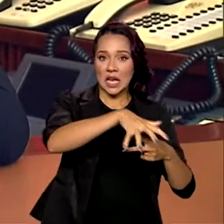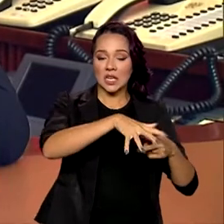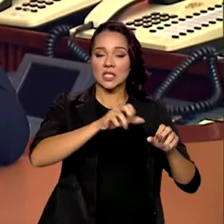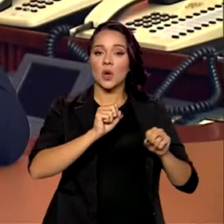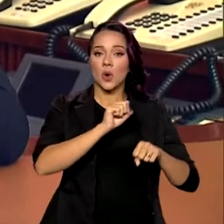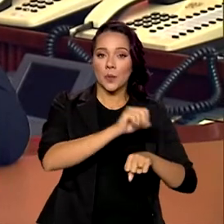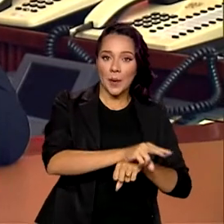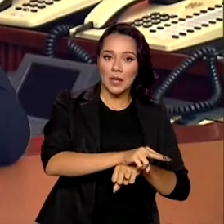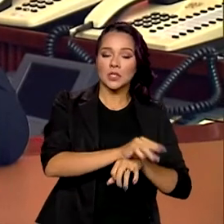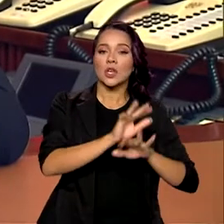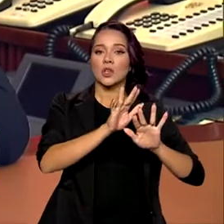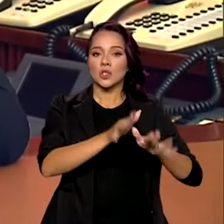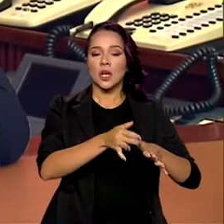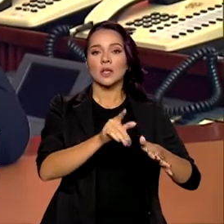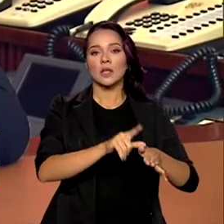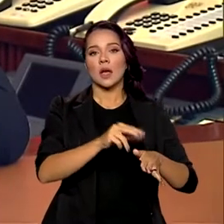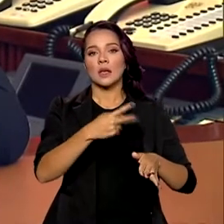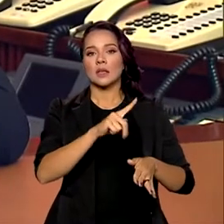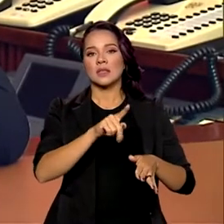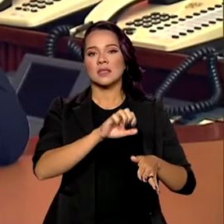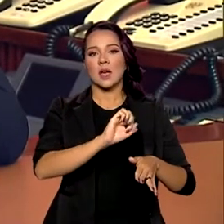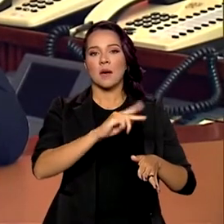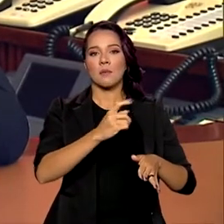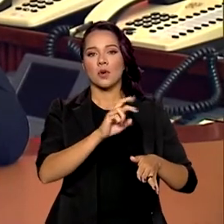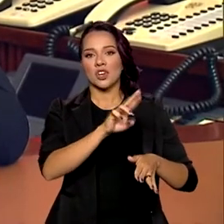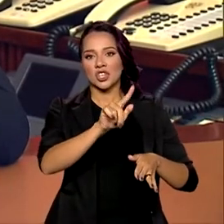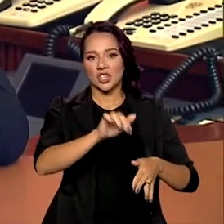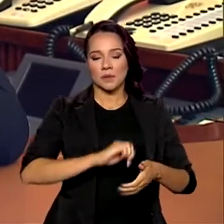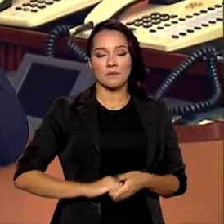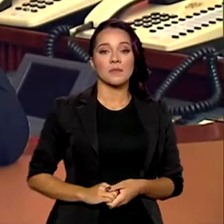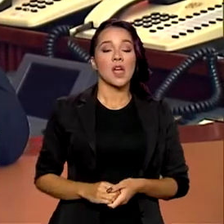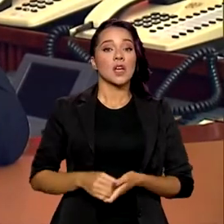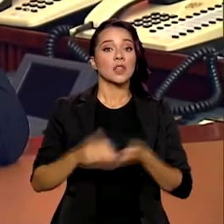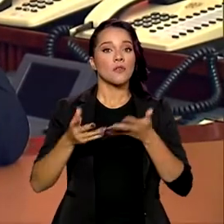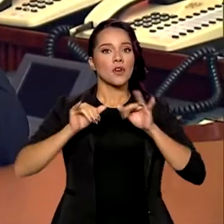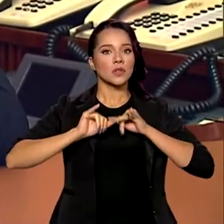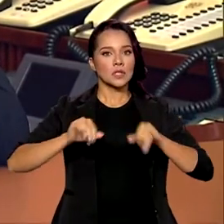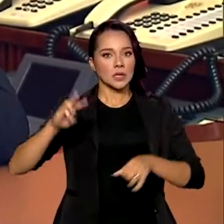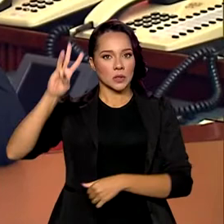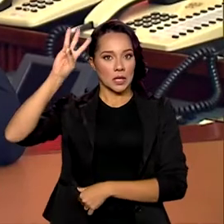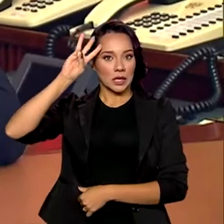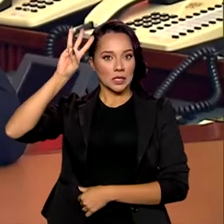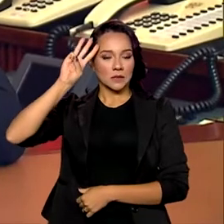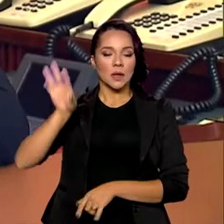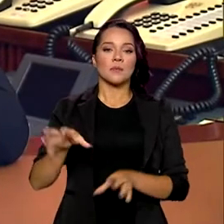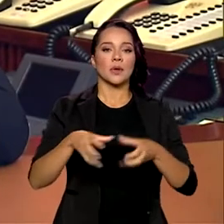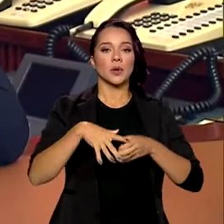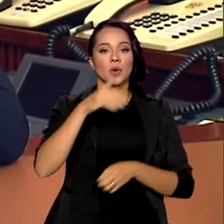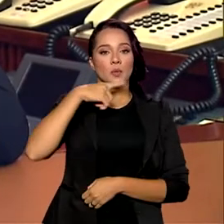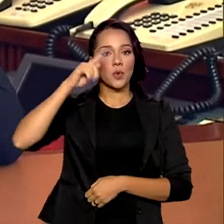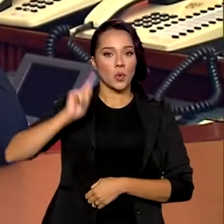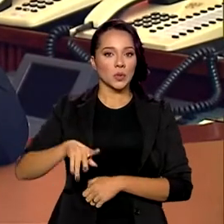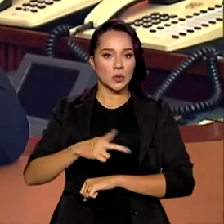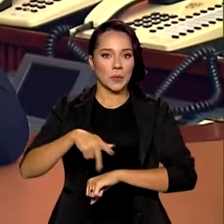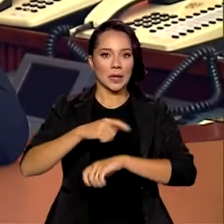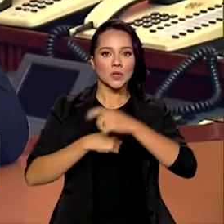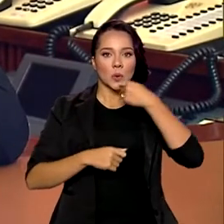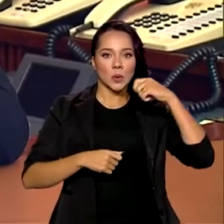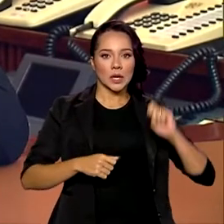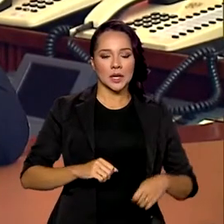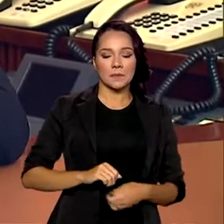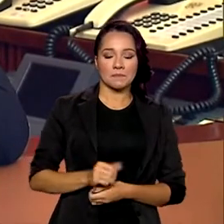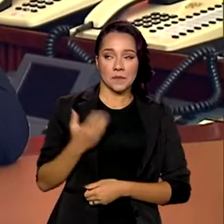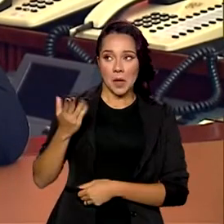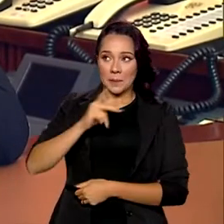de Kherson e Zaporizhia. Os pleitos foram anunciados na terça-feira pelas forças russas na Ucrânia.